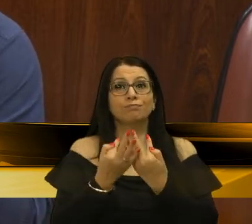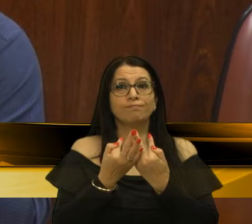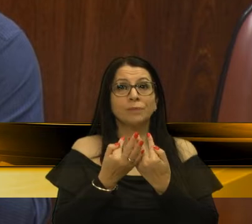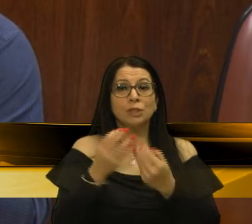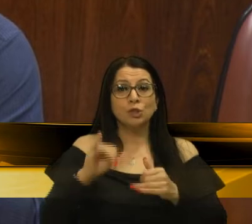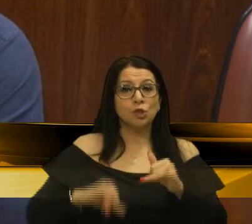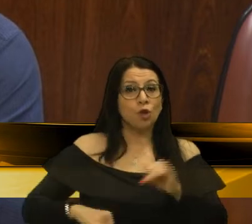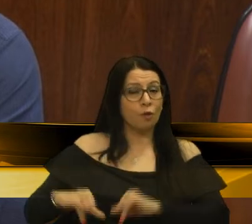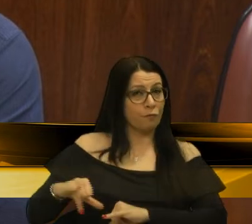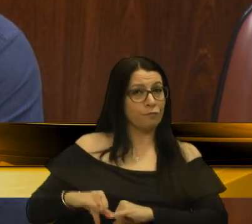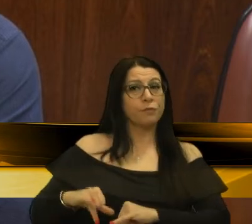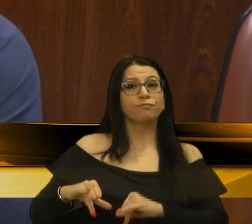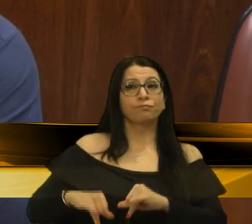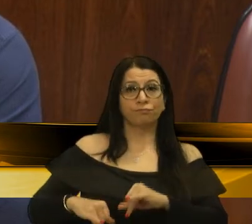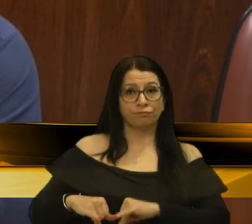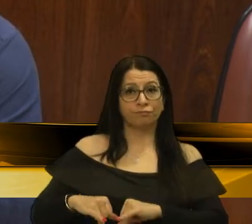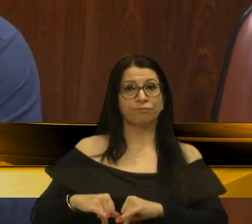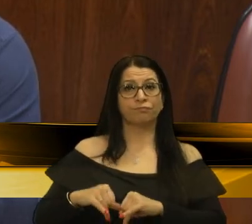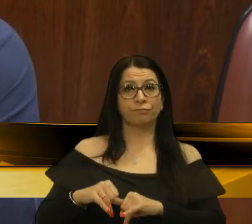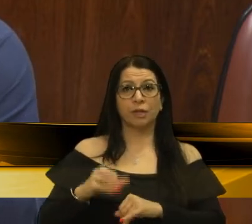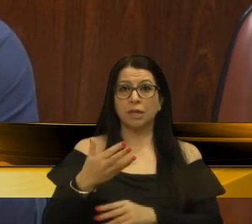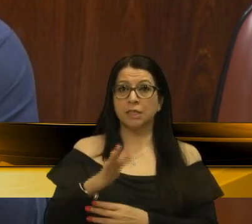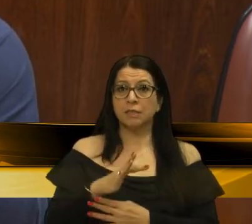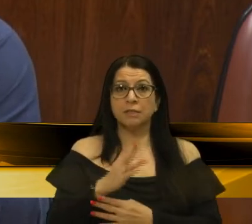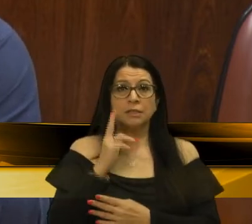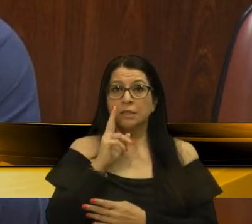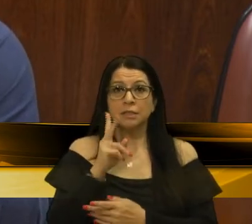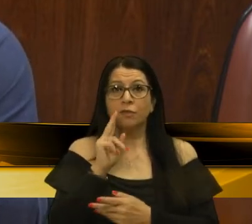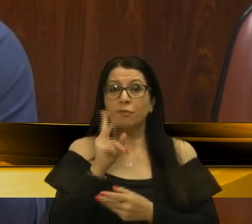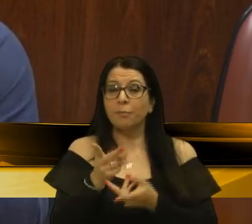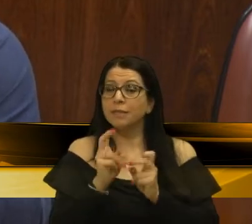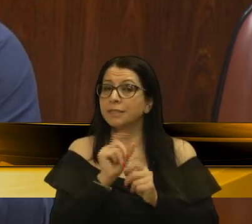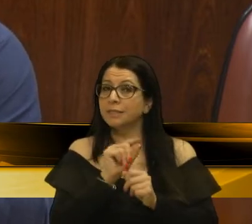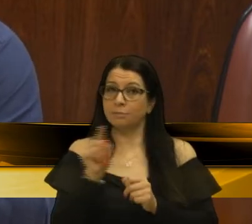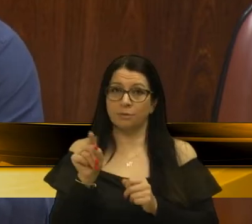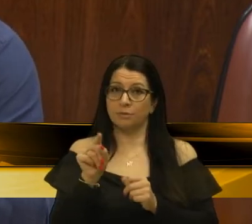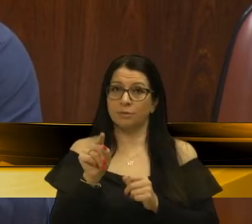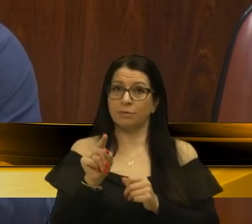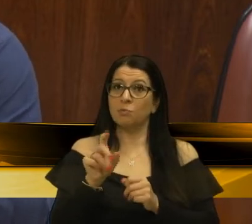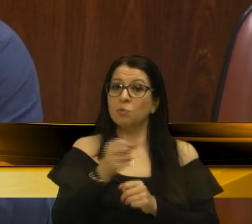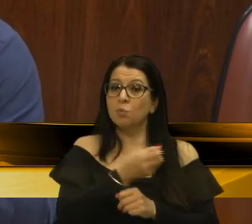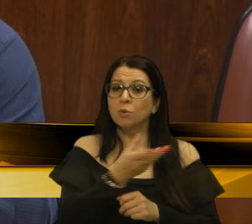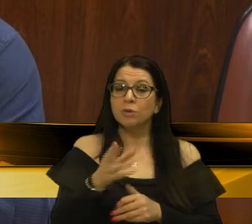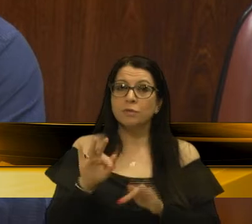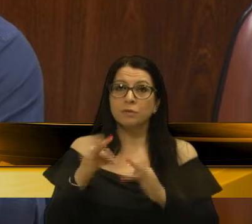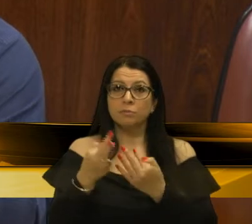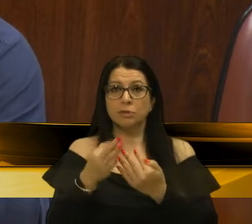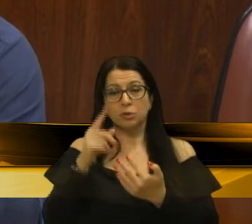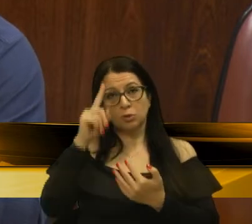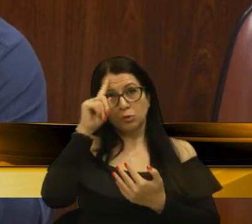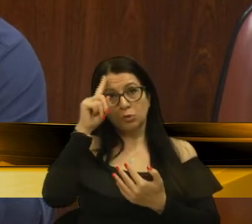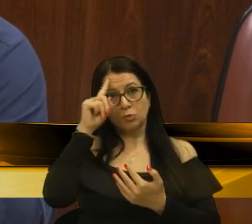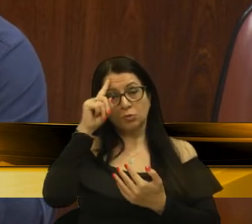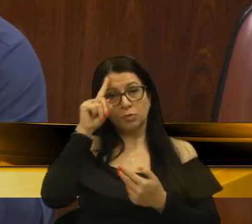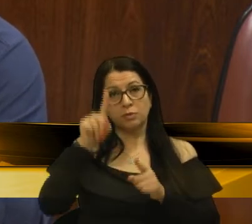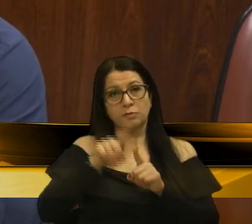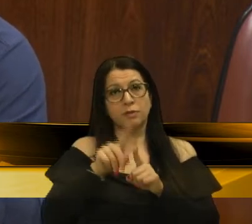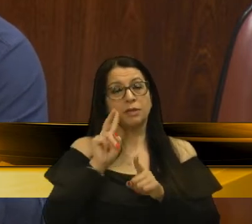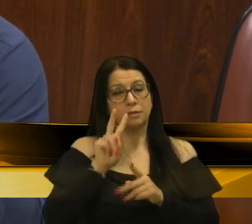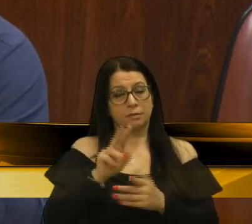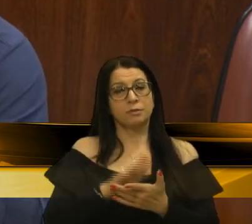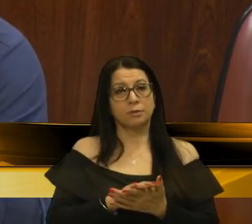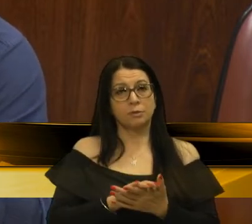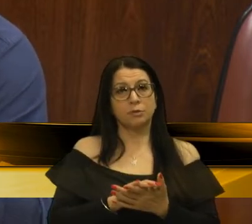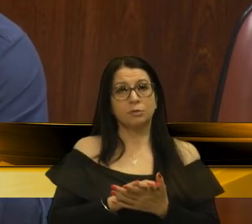sofrem com isso. A gente, às vezes, não se demos tanto por conta, mas quantas famílias que todos os dias estão passando por isso,